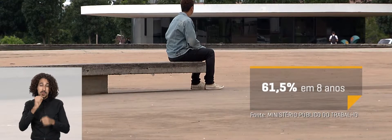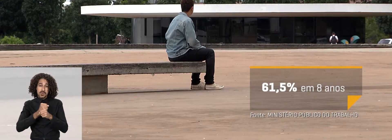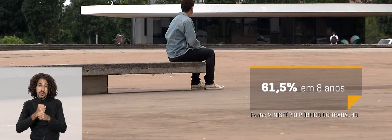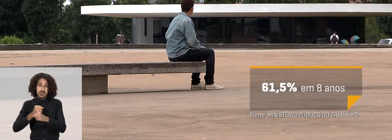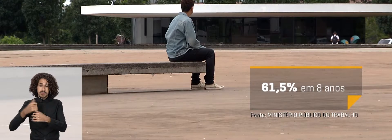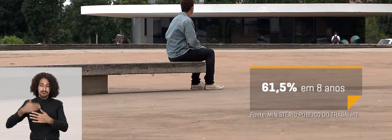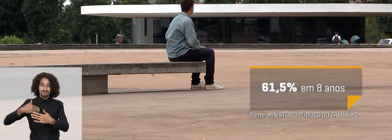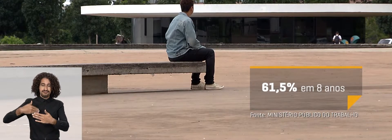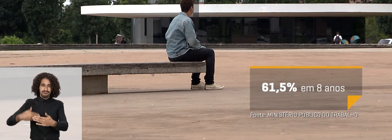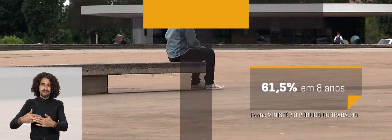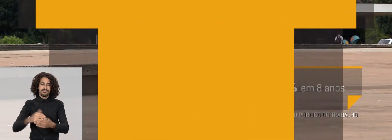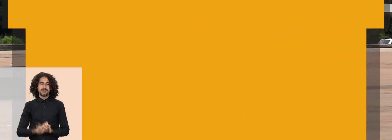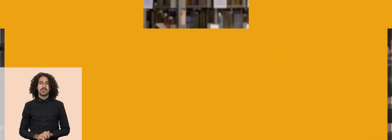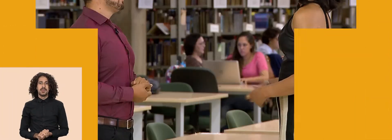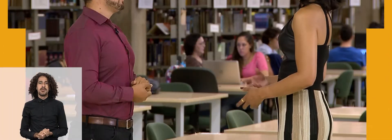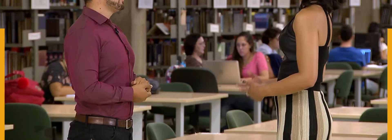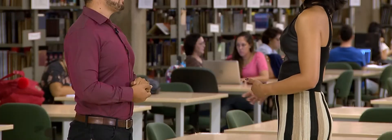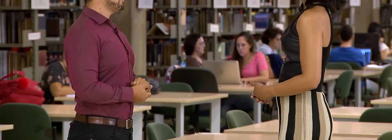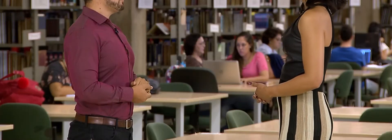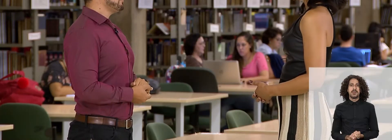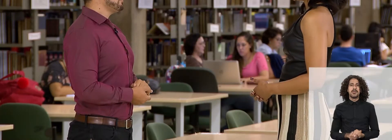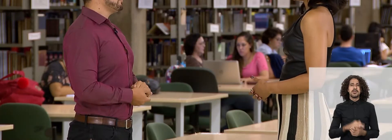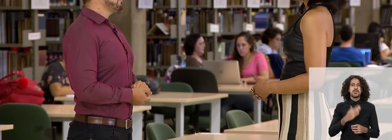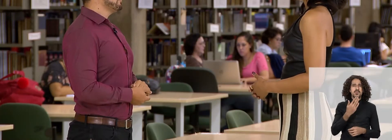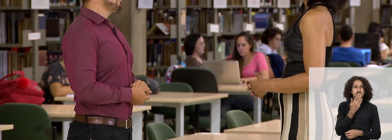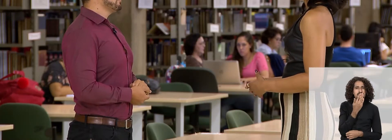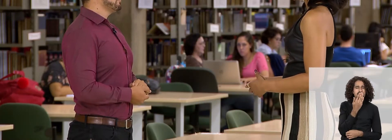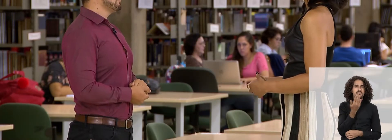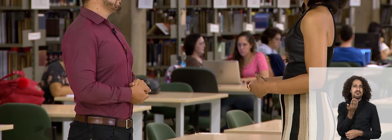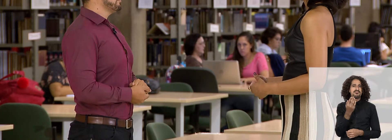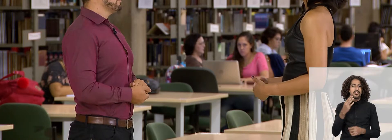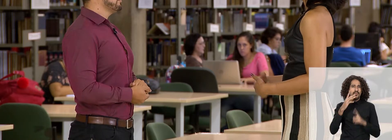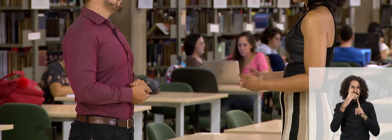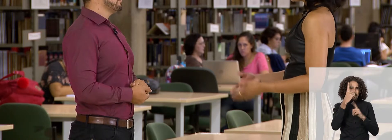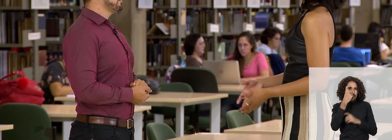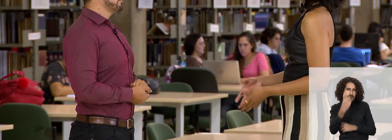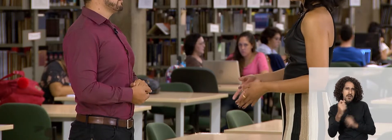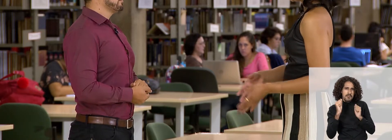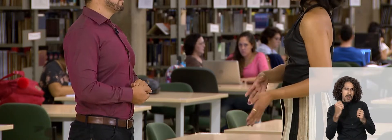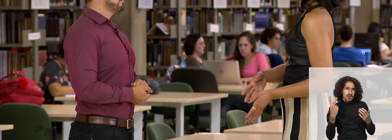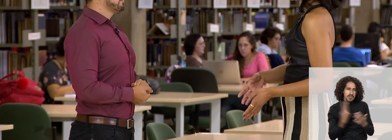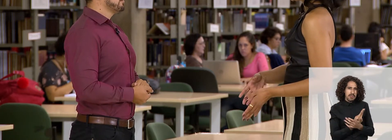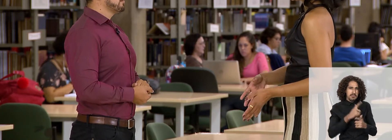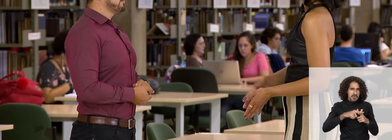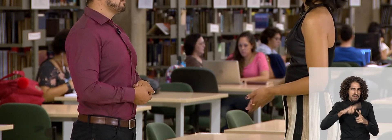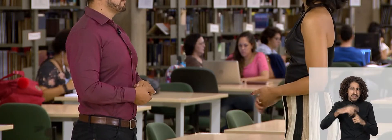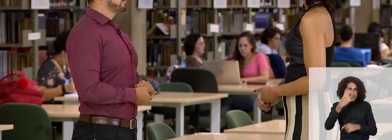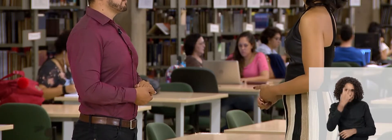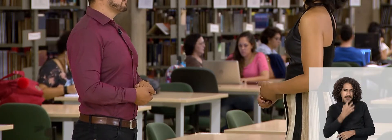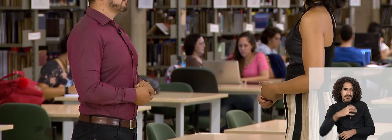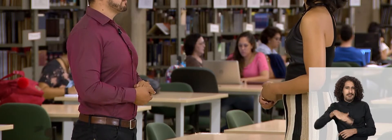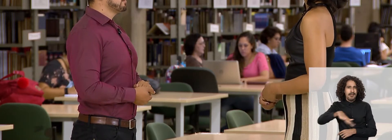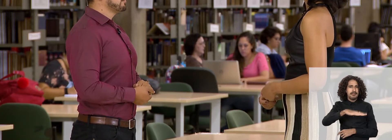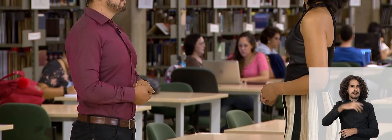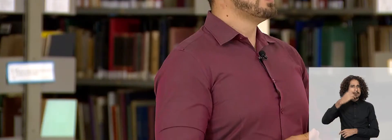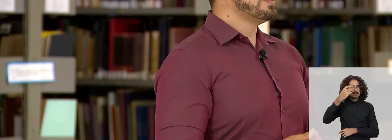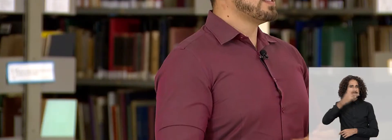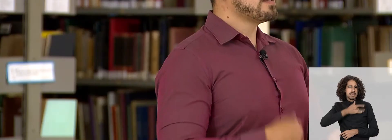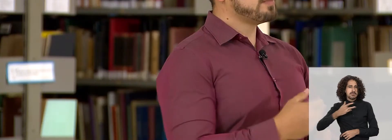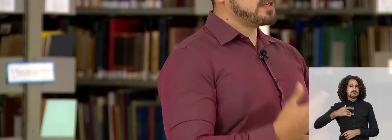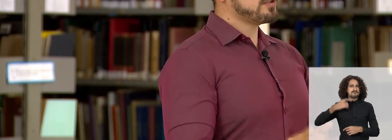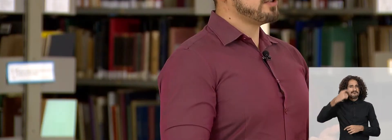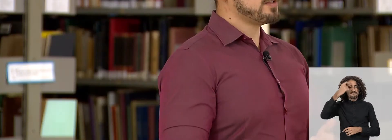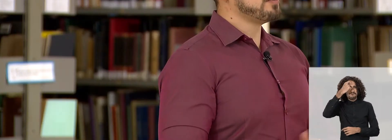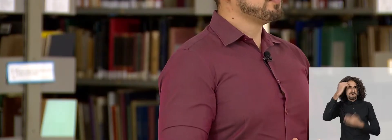oito anos. Esse tipo de violência pode trazer danos graves, principalmente à saúde psicológica do profissional.